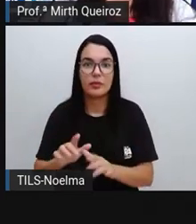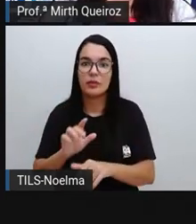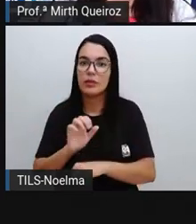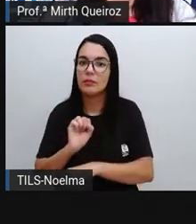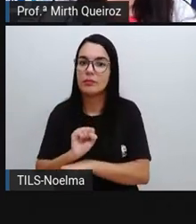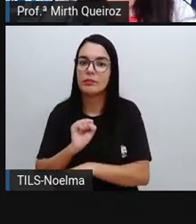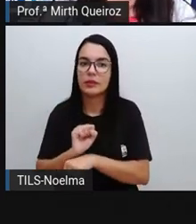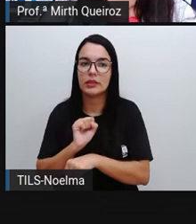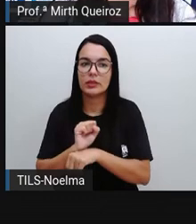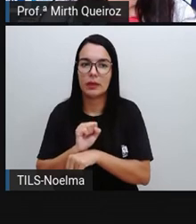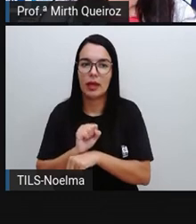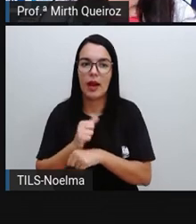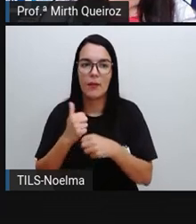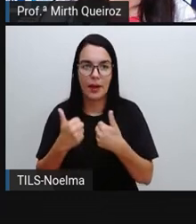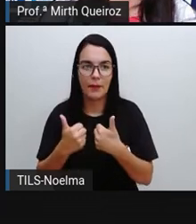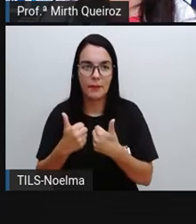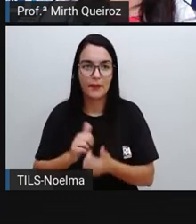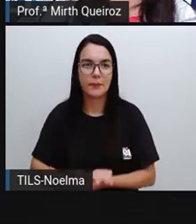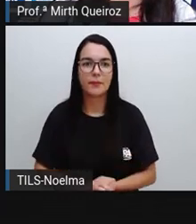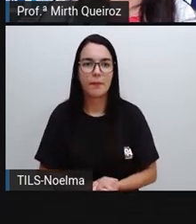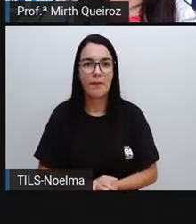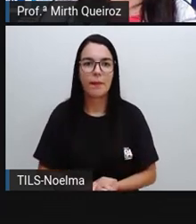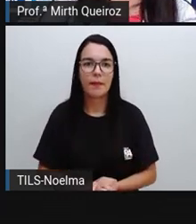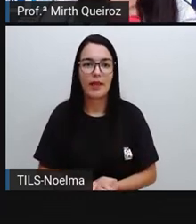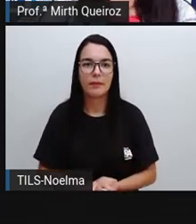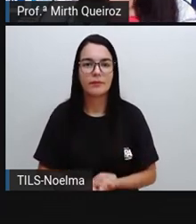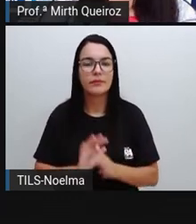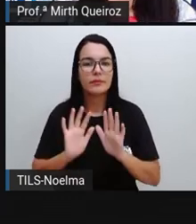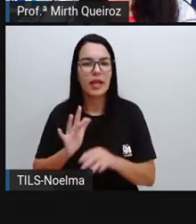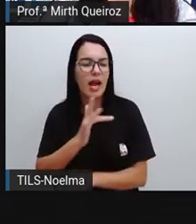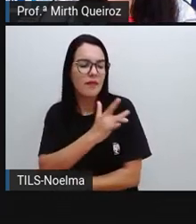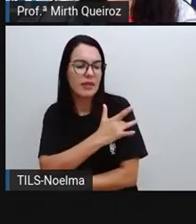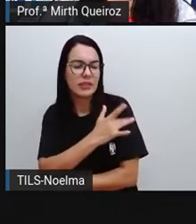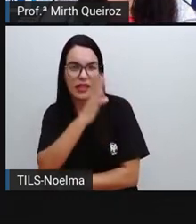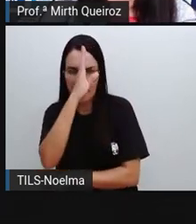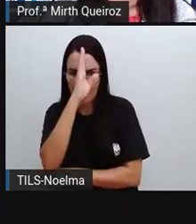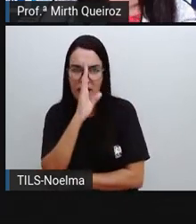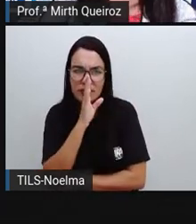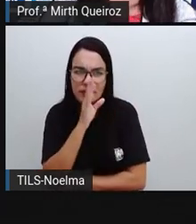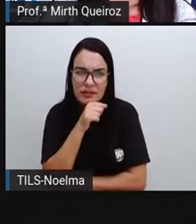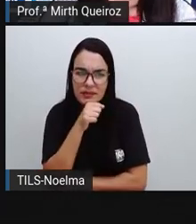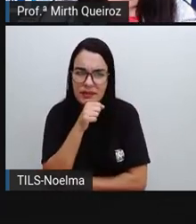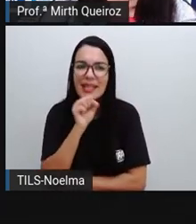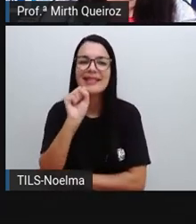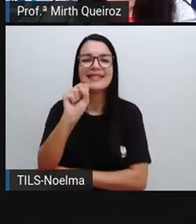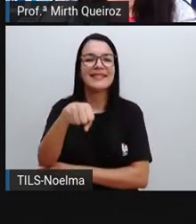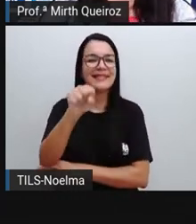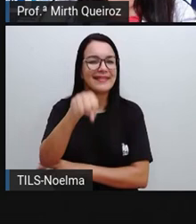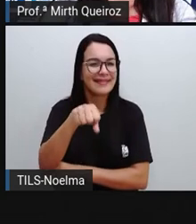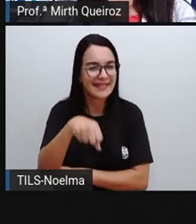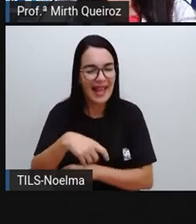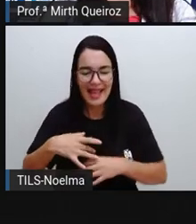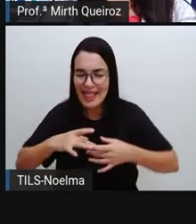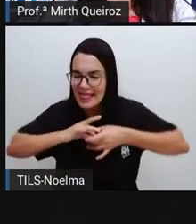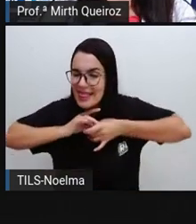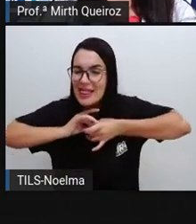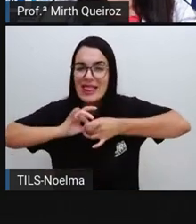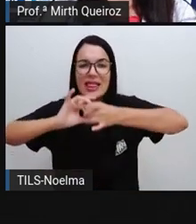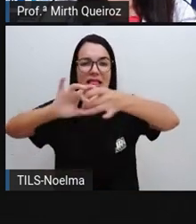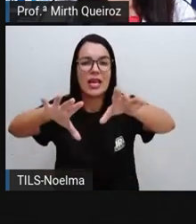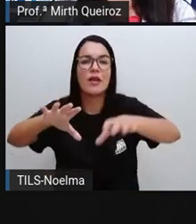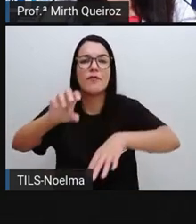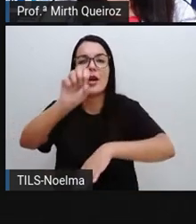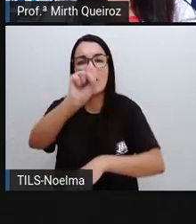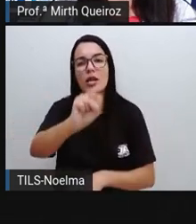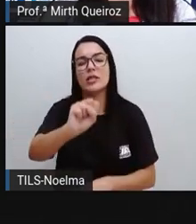tomar vacina, certo? A vacina, ela é gratuita? Sim, e ela está disponível aí